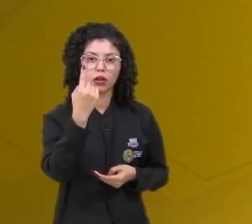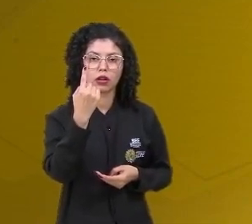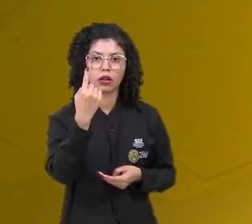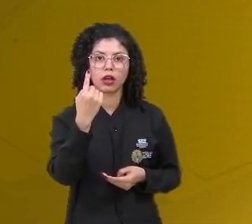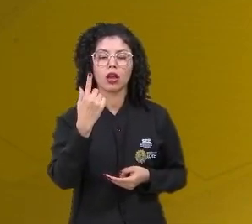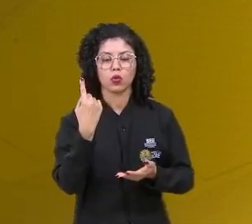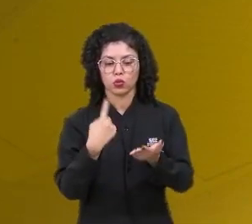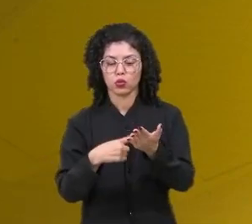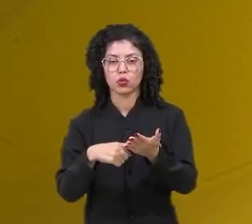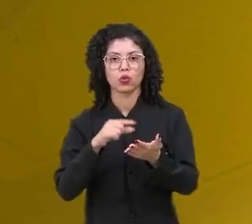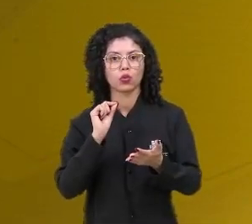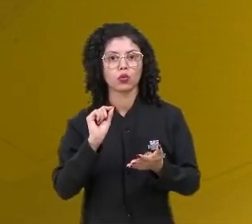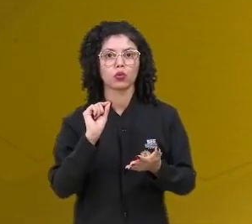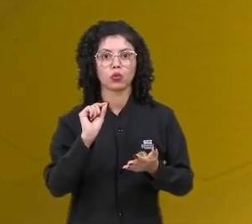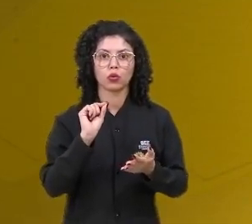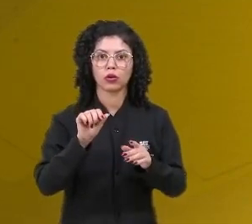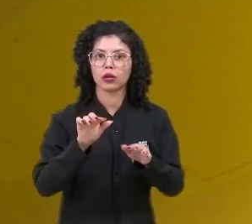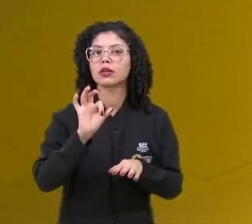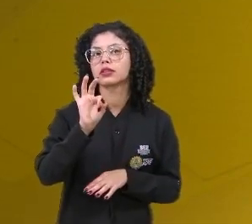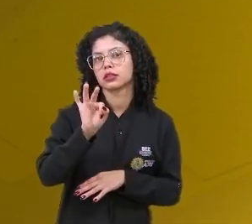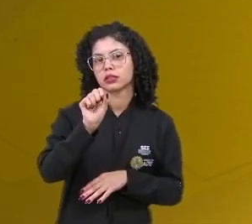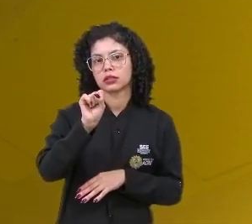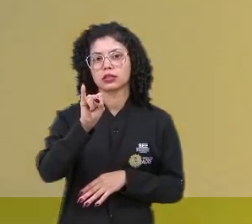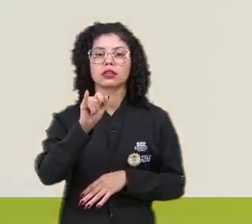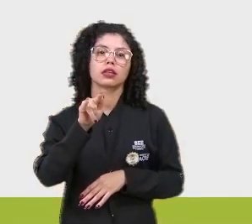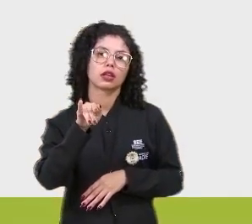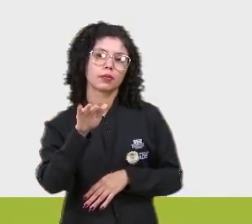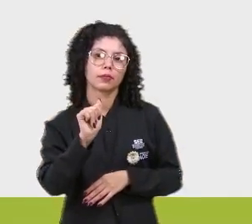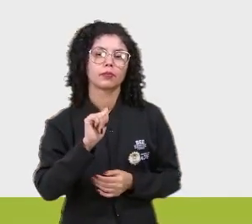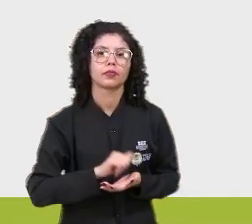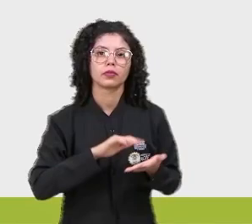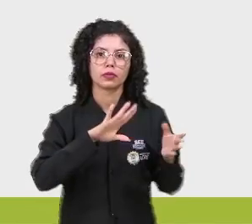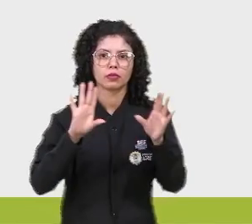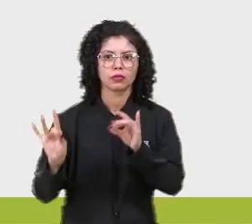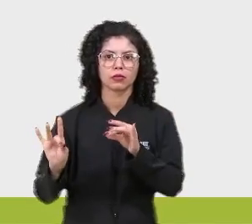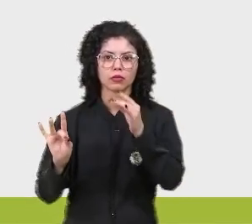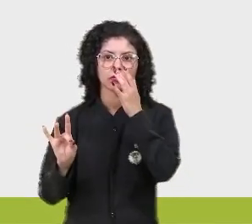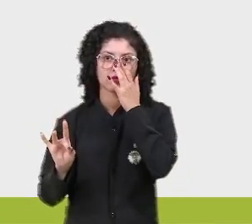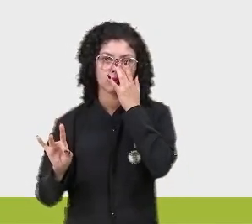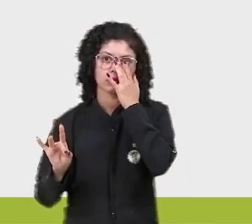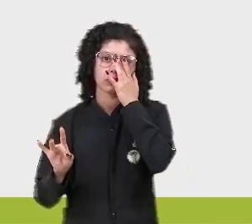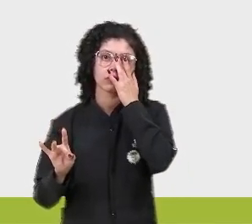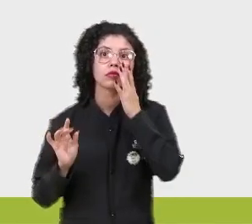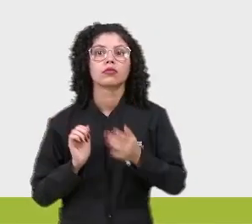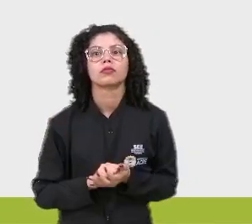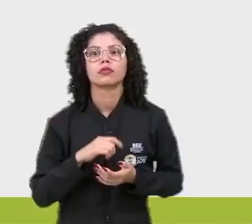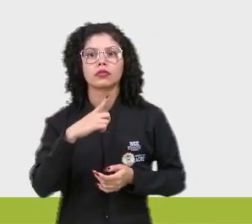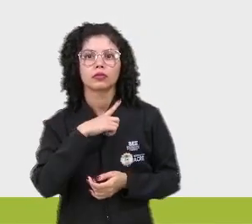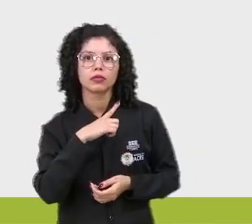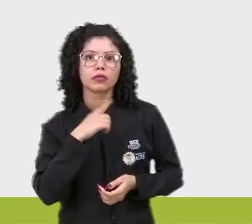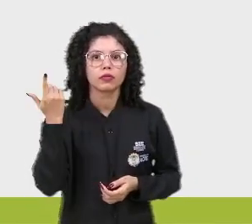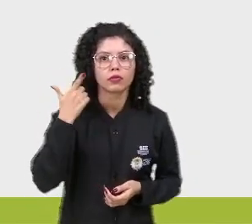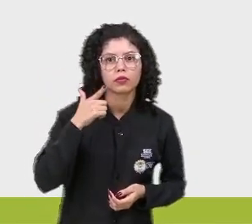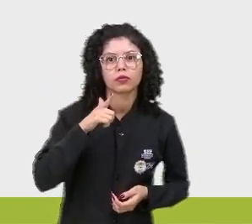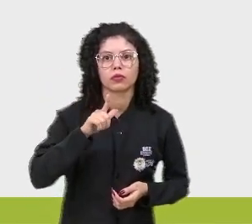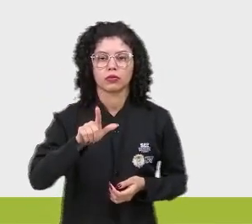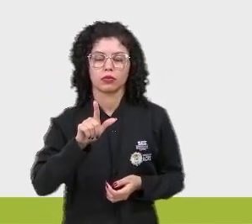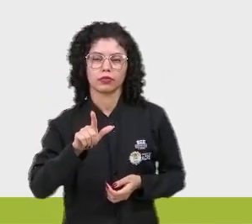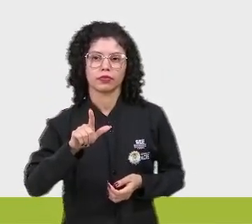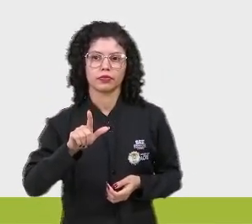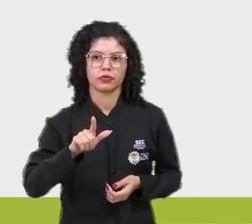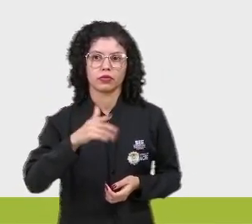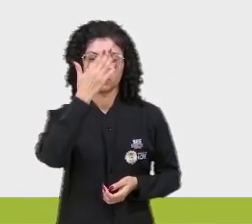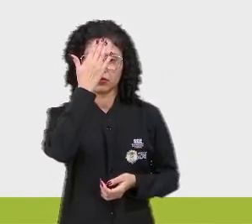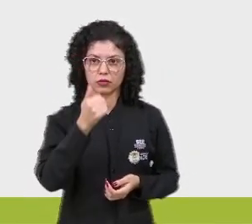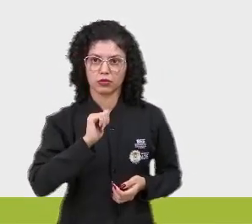sendo considerada sigma. Aí, é através dessas ligações que eu vou conseguir aí